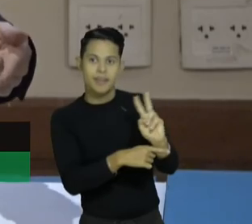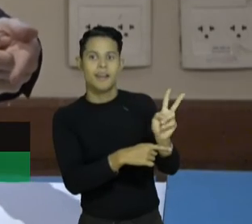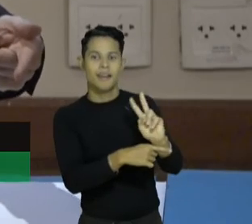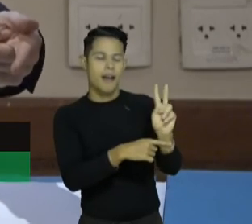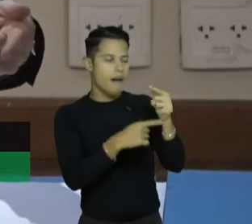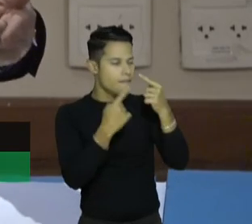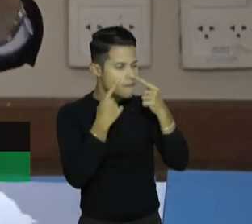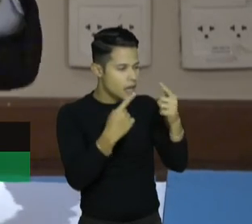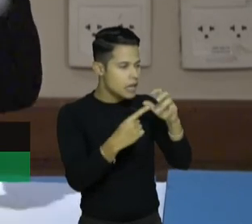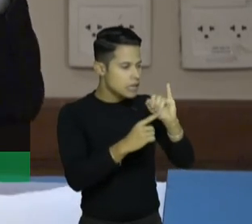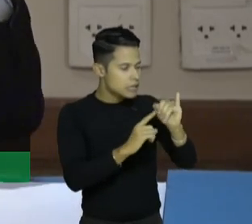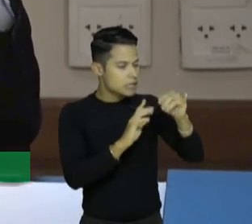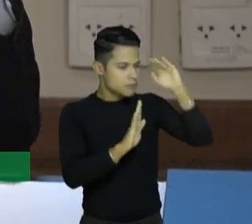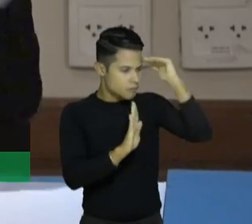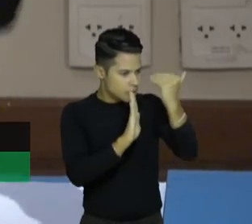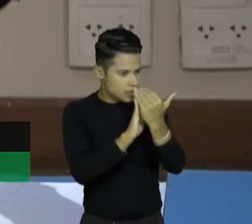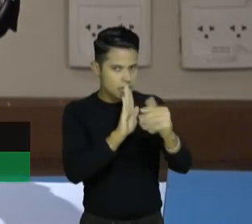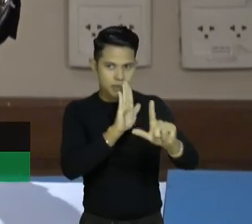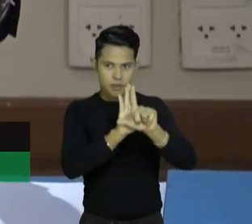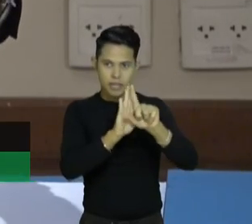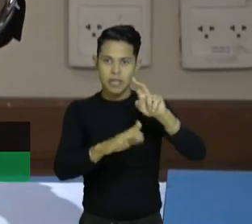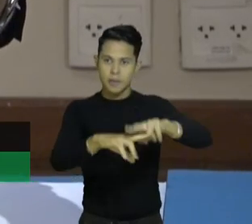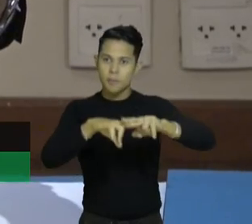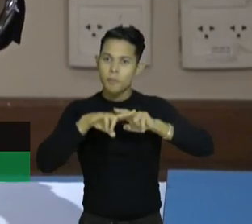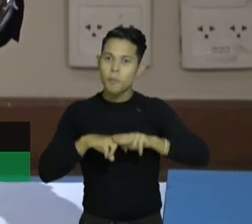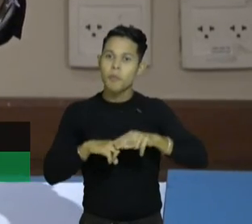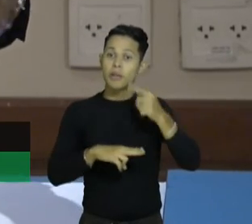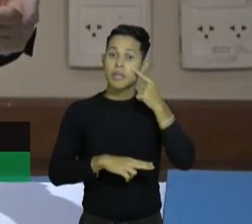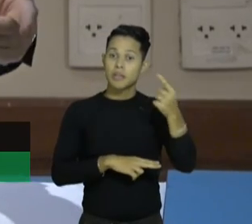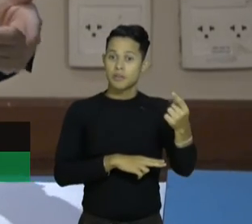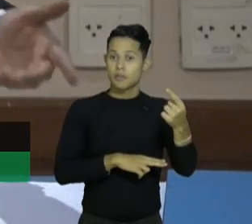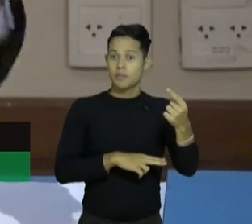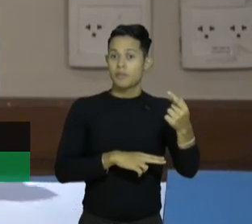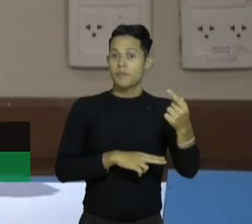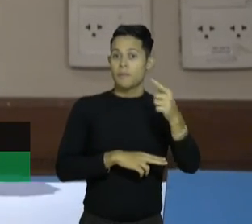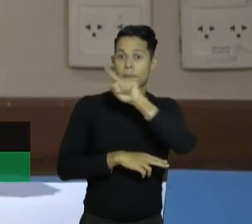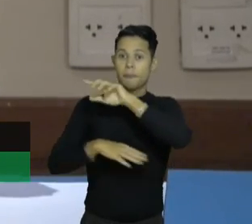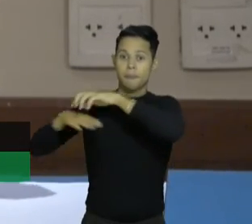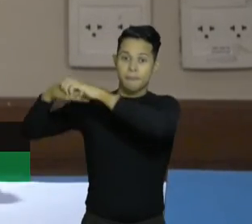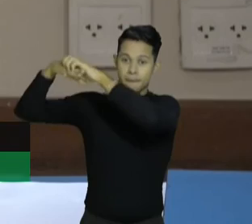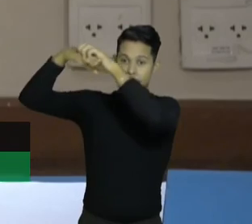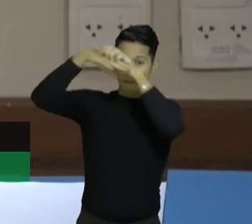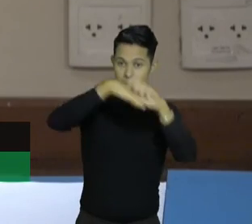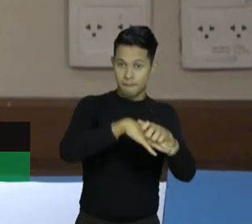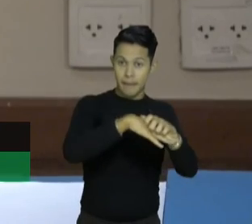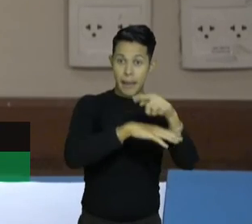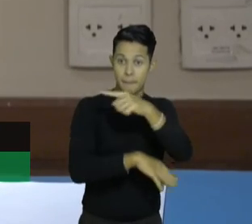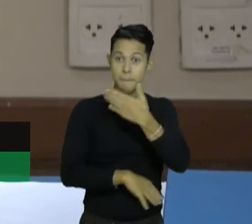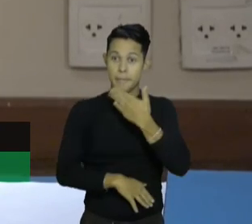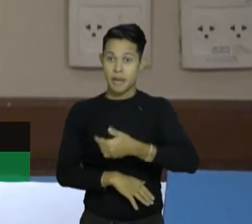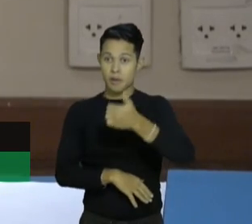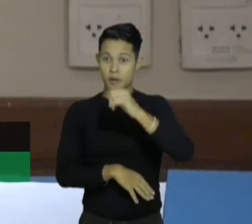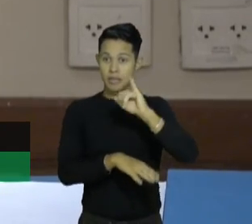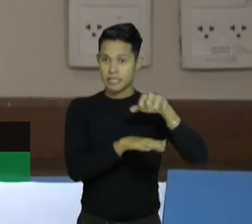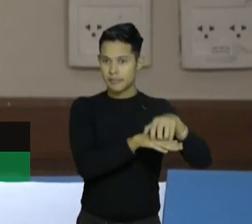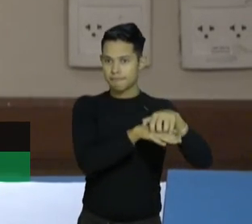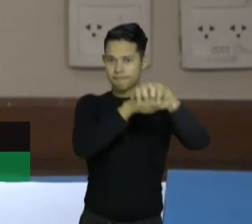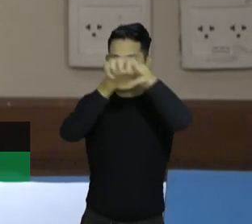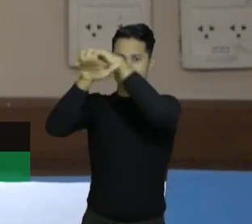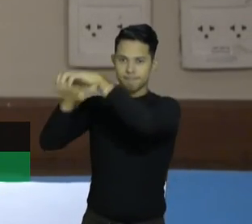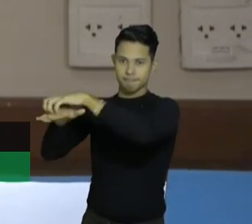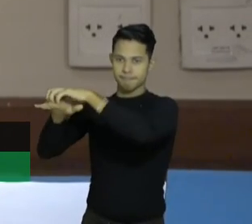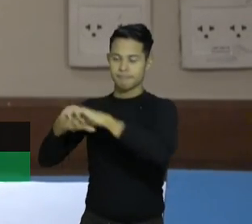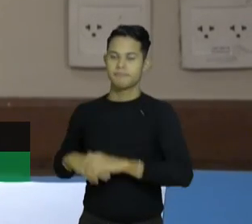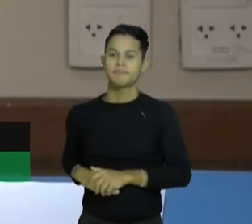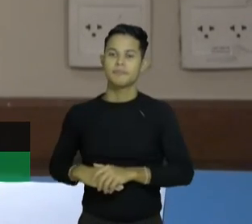verificar o cumprimento então a tendência que o envio de royalty daqui para lá seja maior do que vice-versa né ã